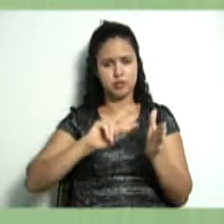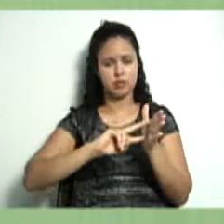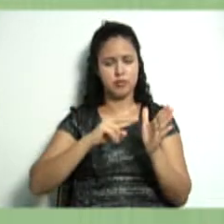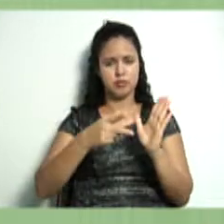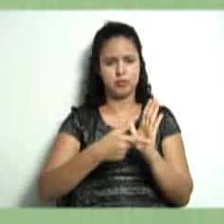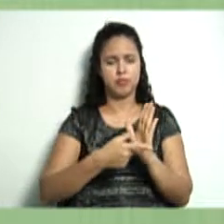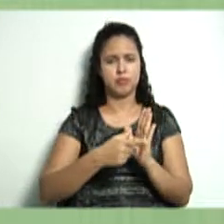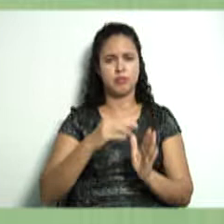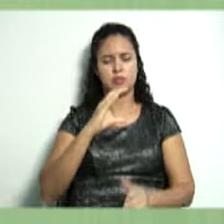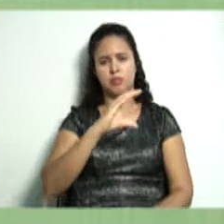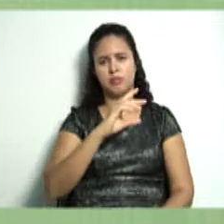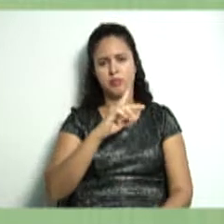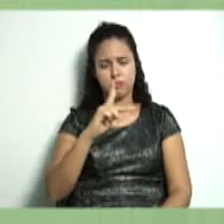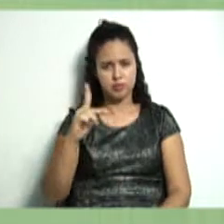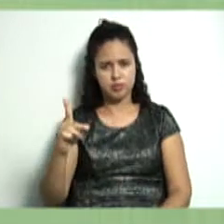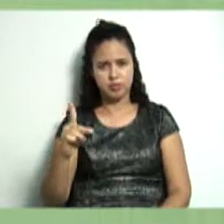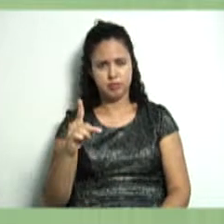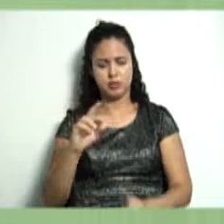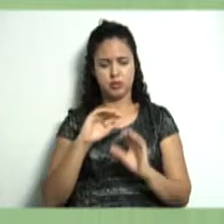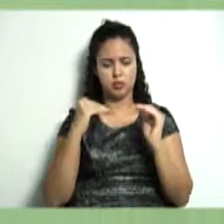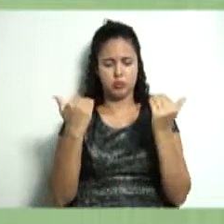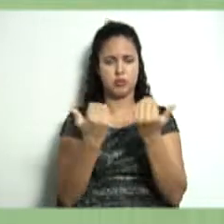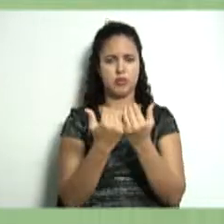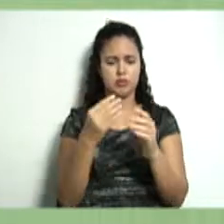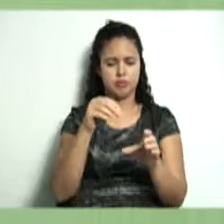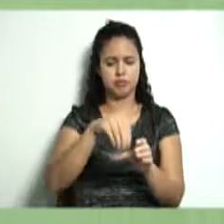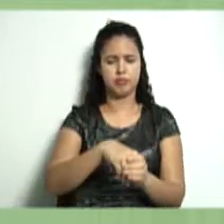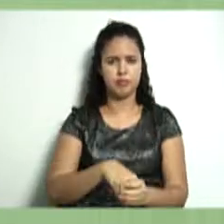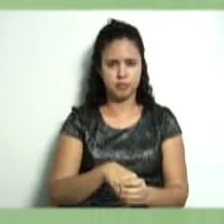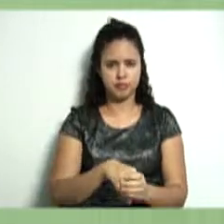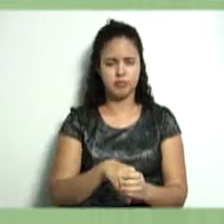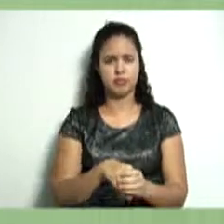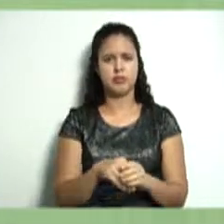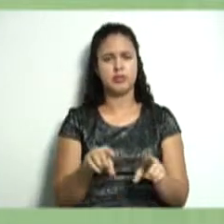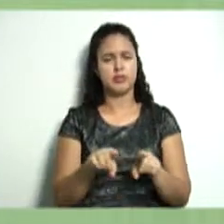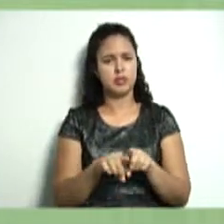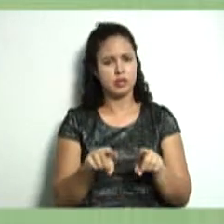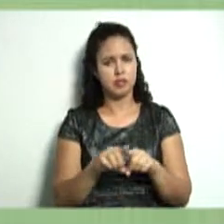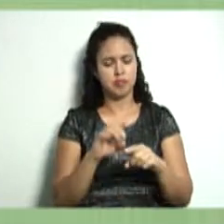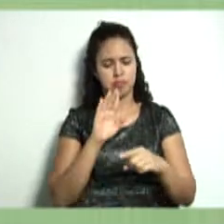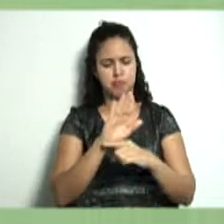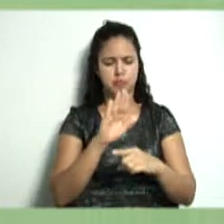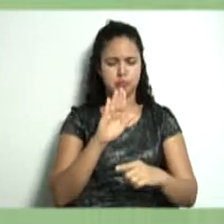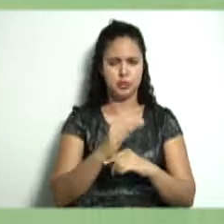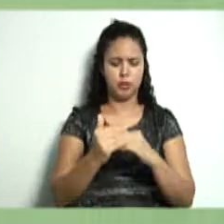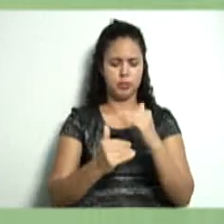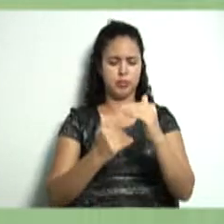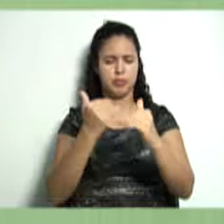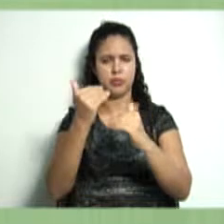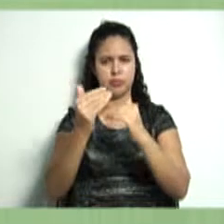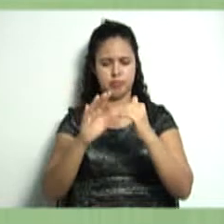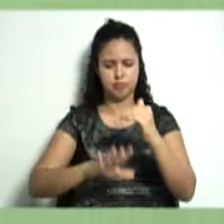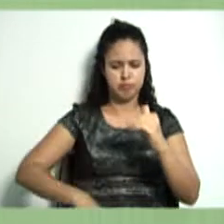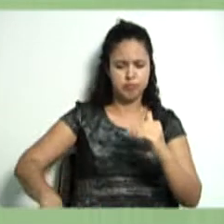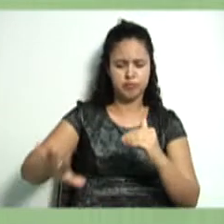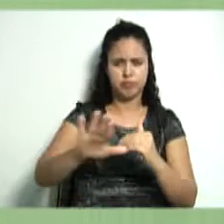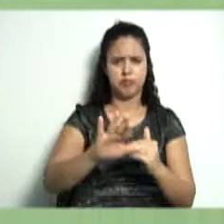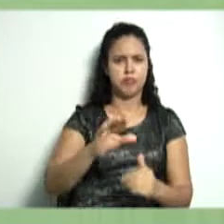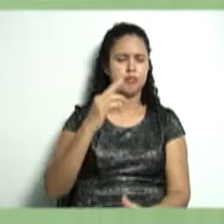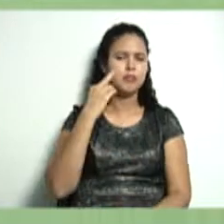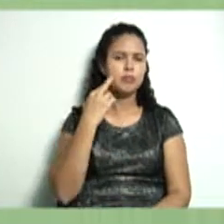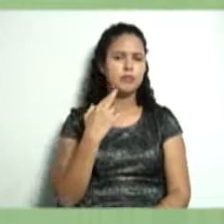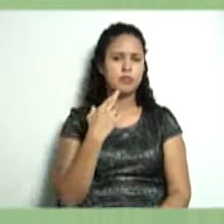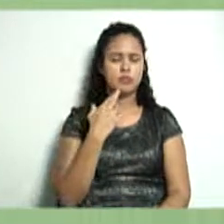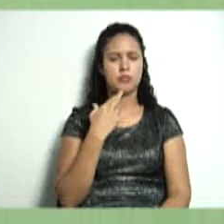cooperativas para as comunidades onde estão inseridas e a contribuição no desenvolvimento da região. Veja,